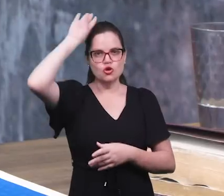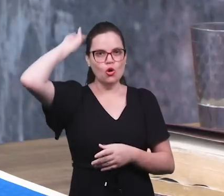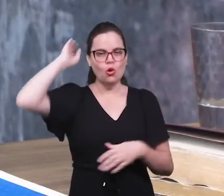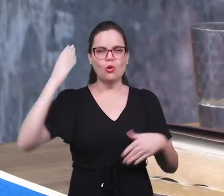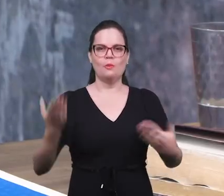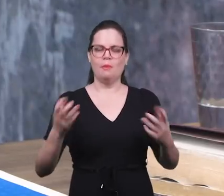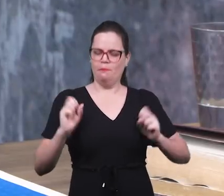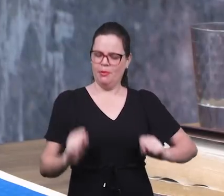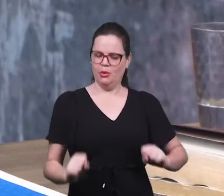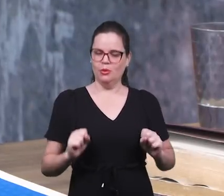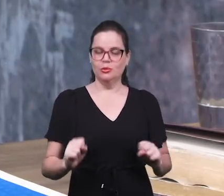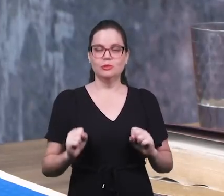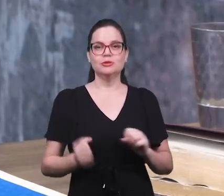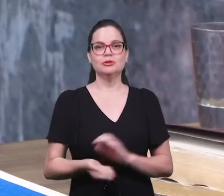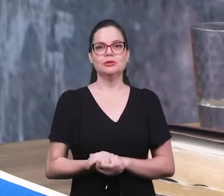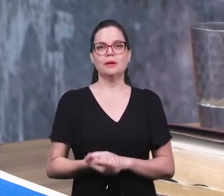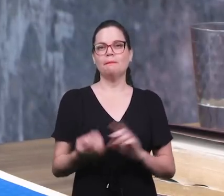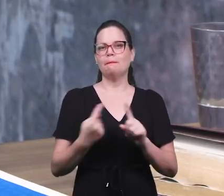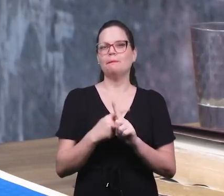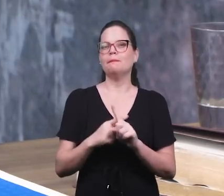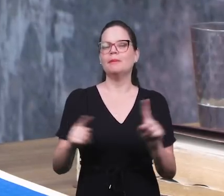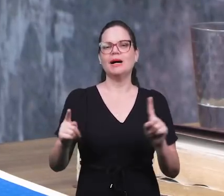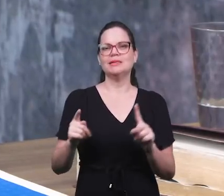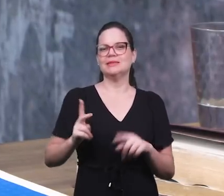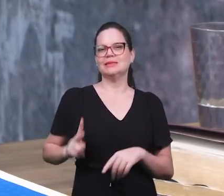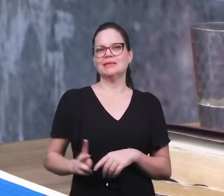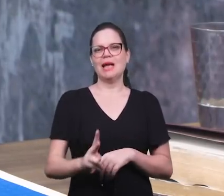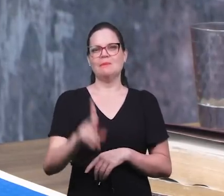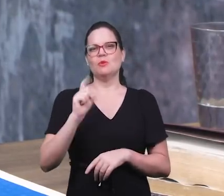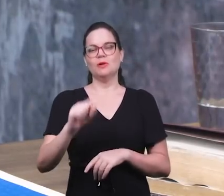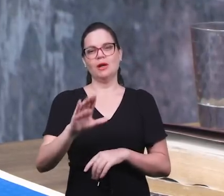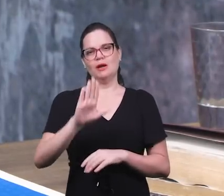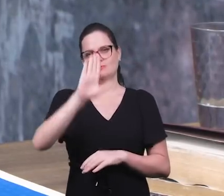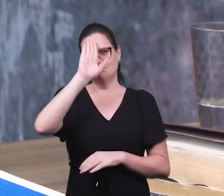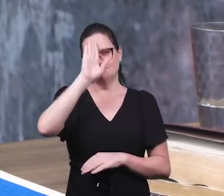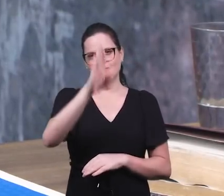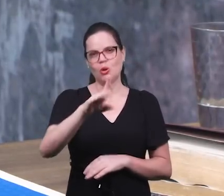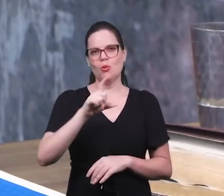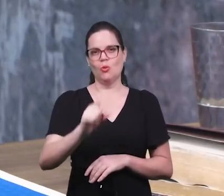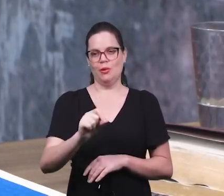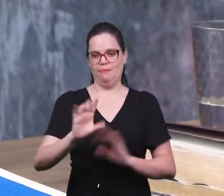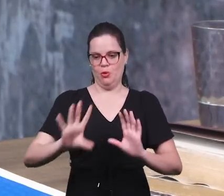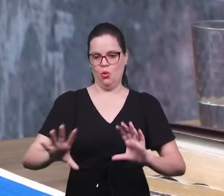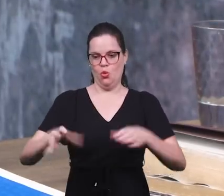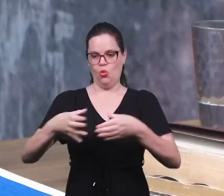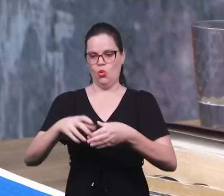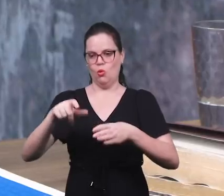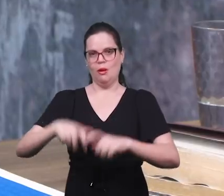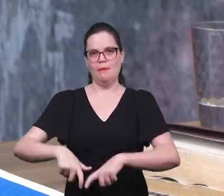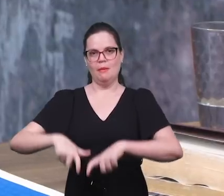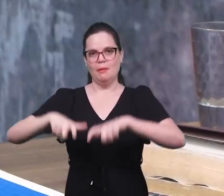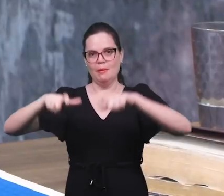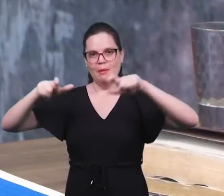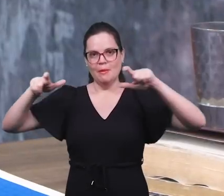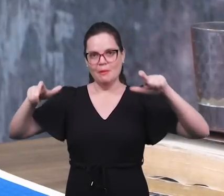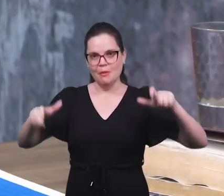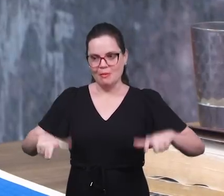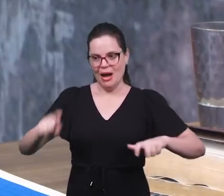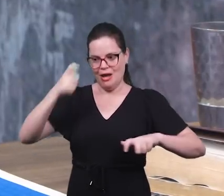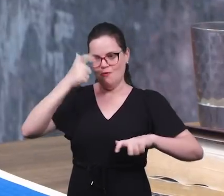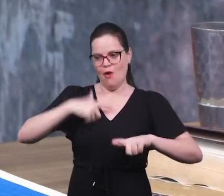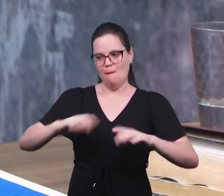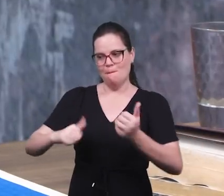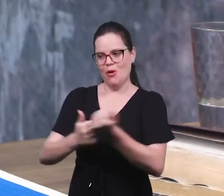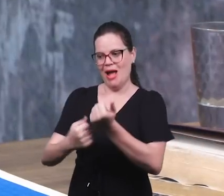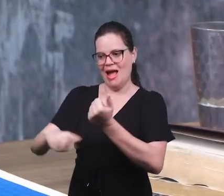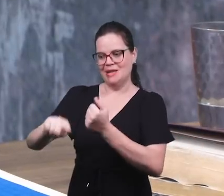é consolidar o apoio de um grupo que era cada vez mais numeroso em todo o Império Romano, de